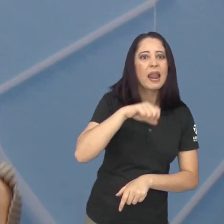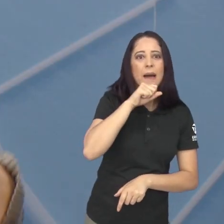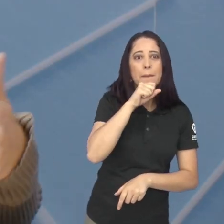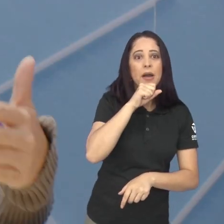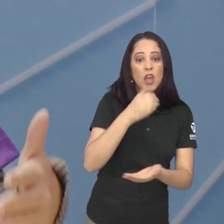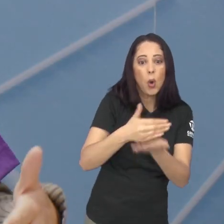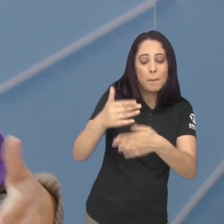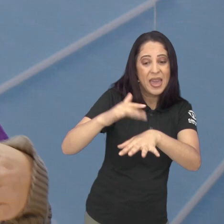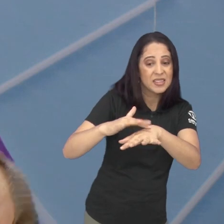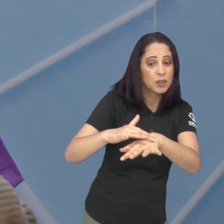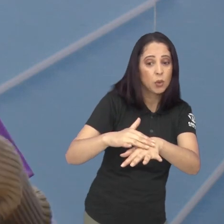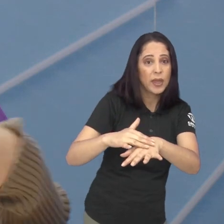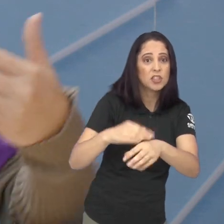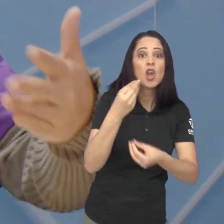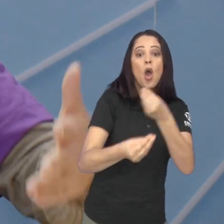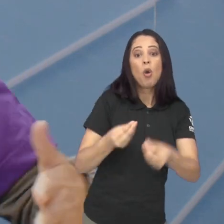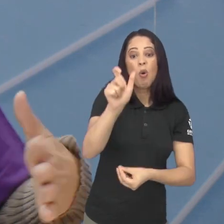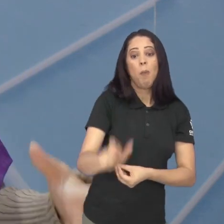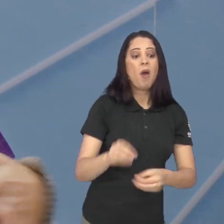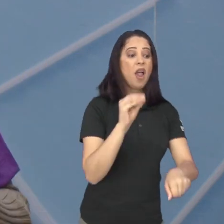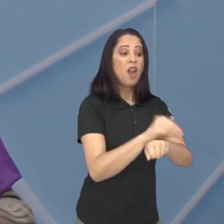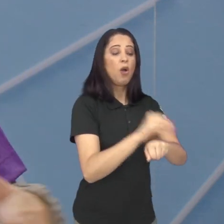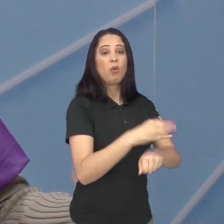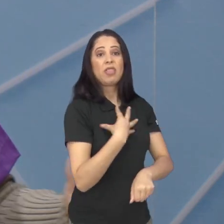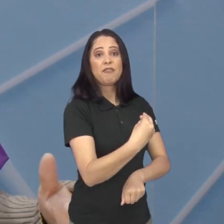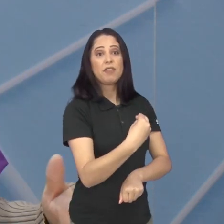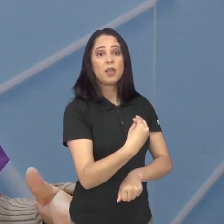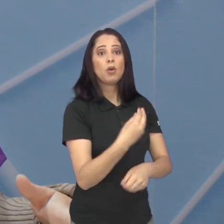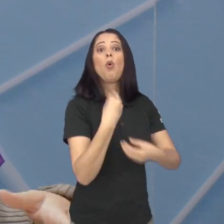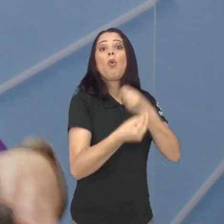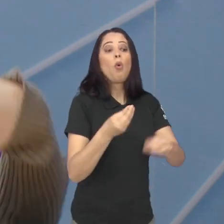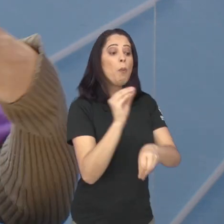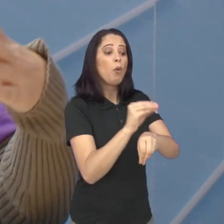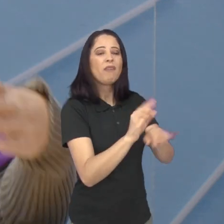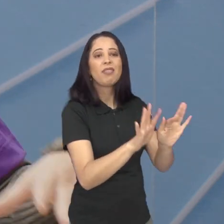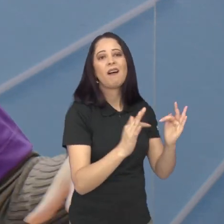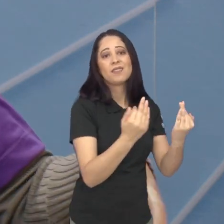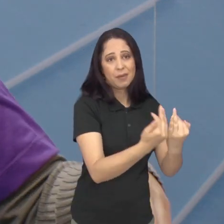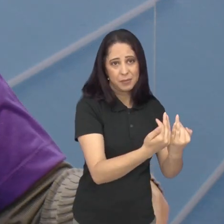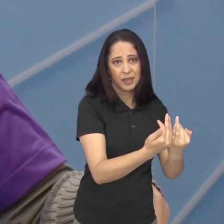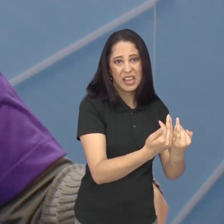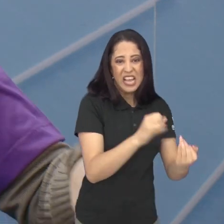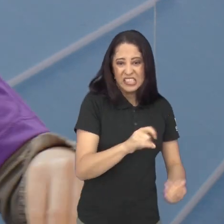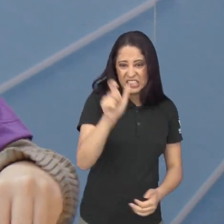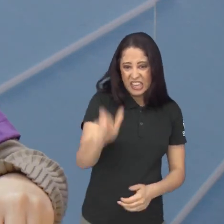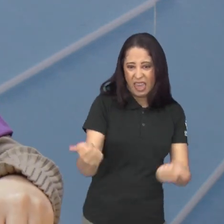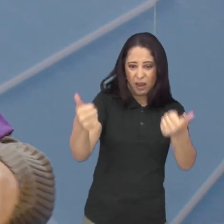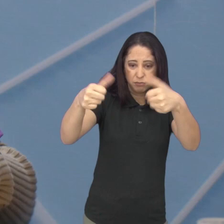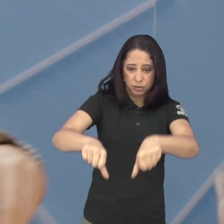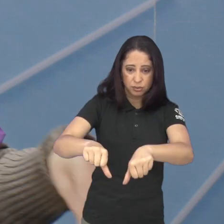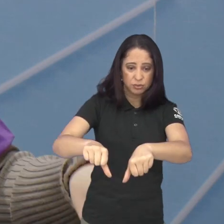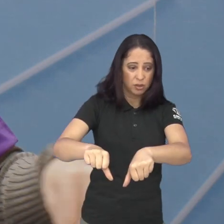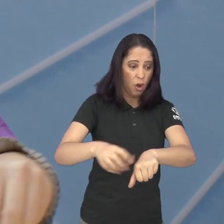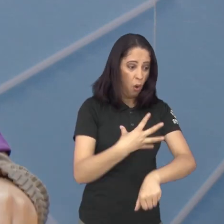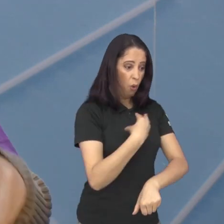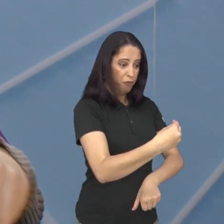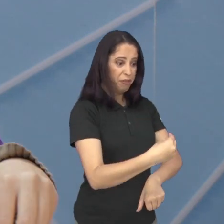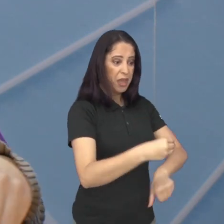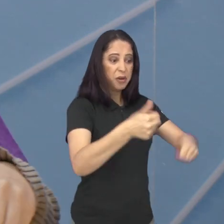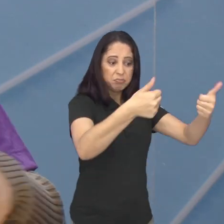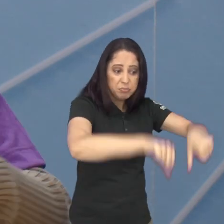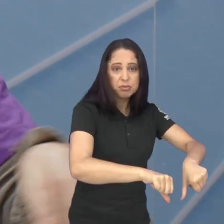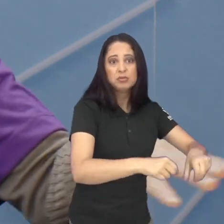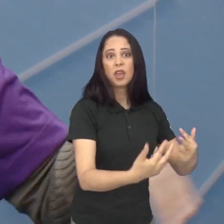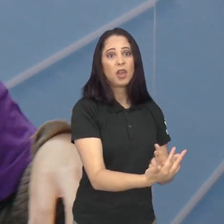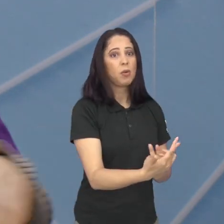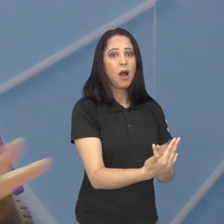de dar o suporte e de ser suficientemente boa para aquela família, né? E aí é isso, a mãe não está bem, o filho não está bem, né? Porque um não cuida